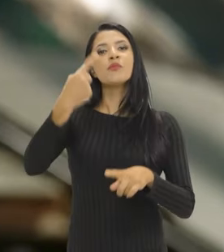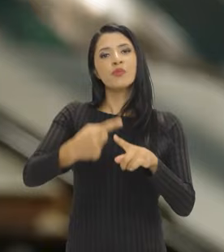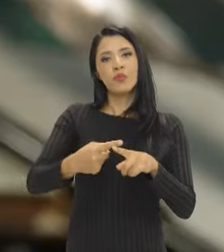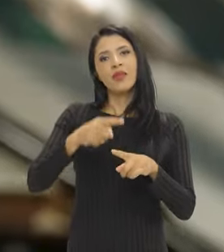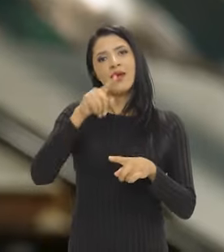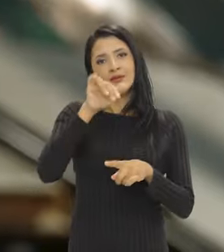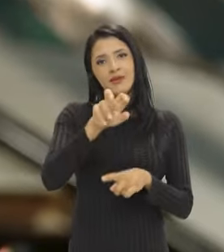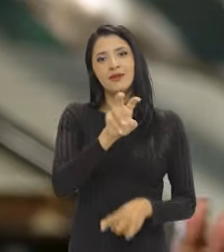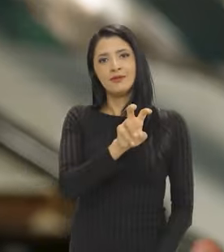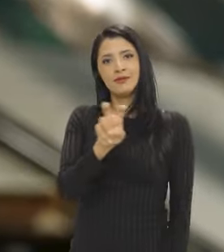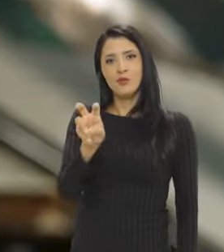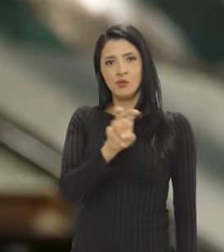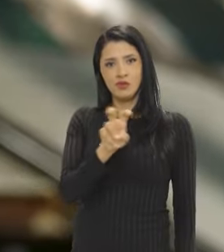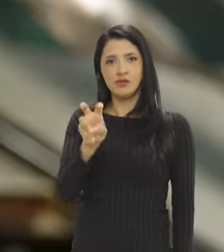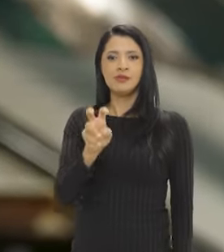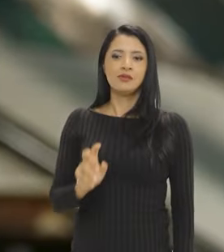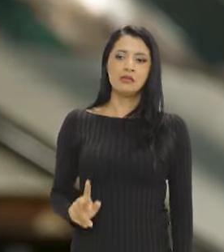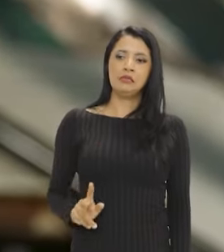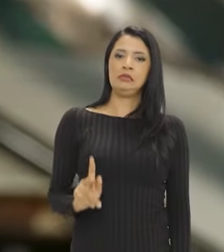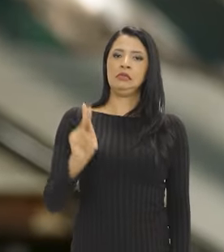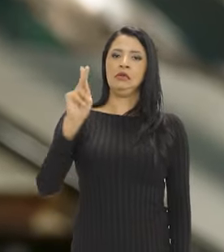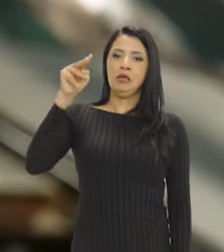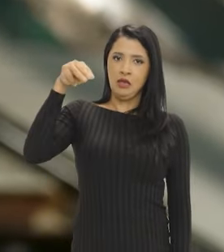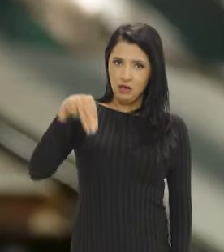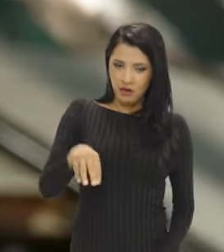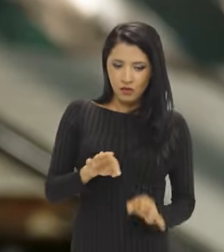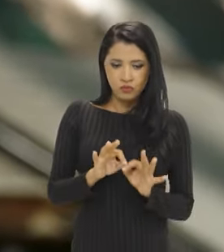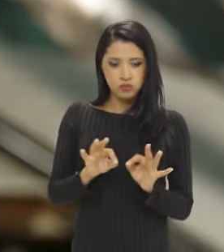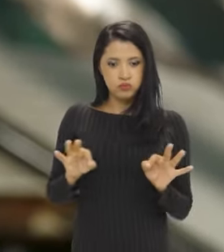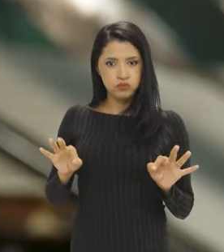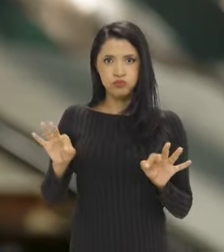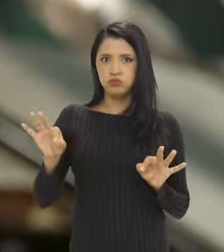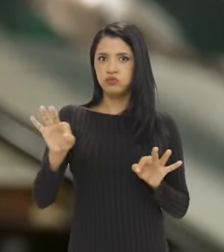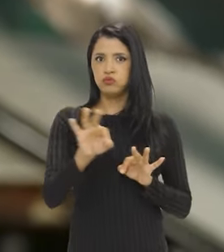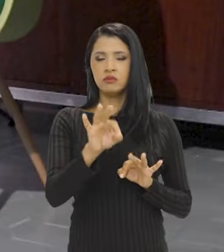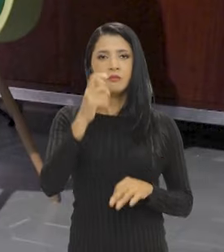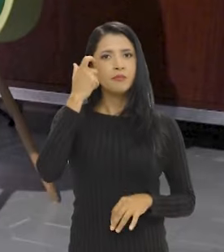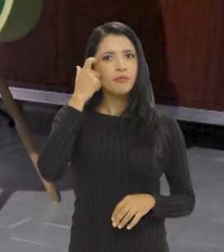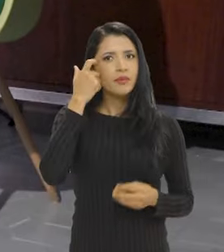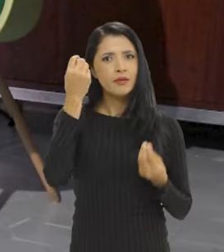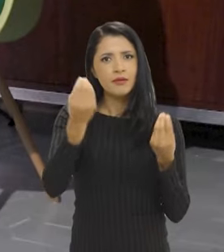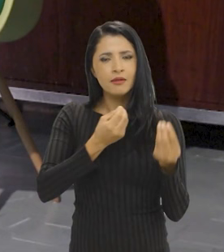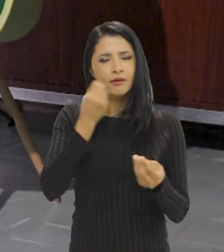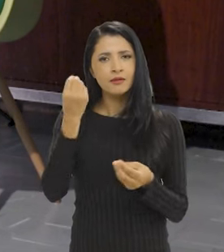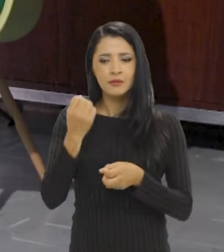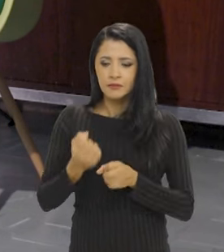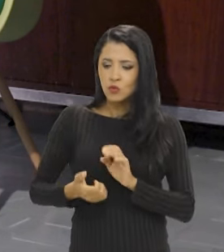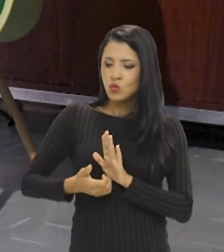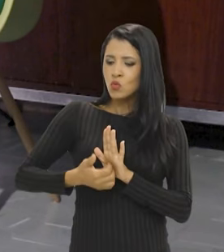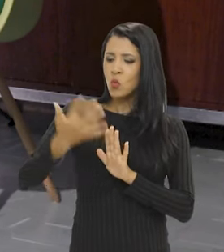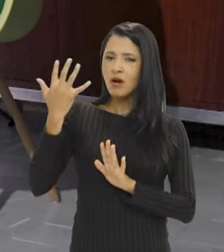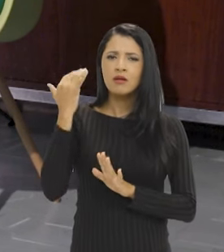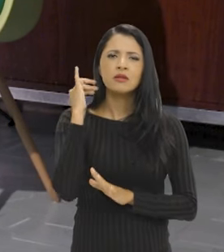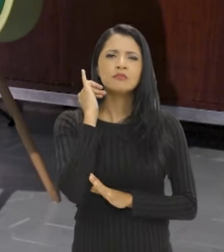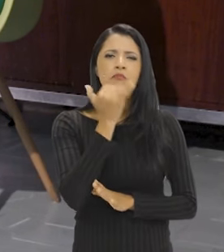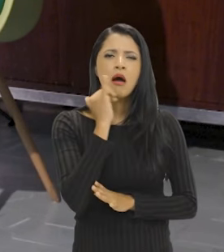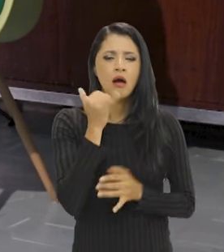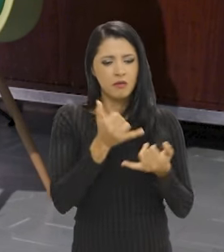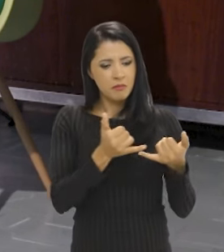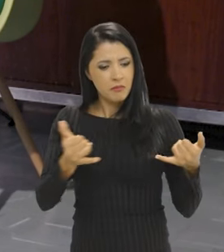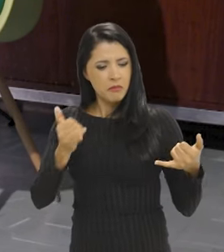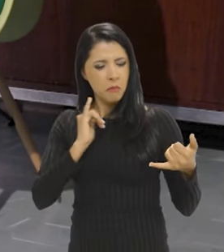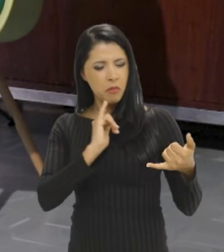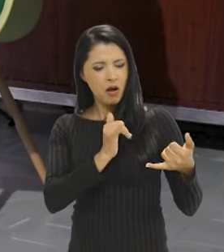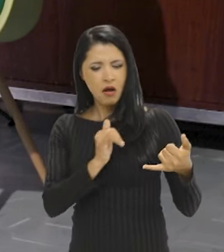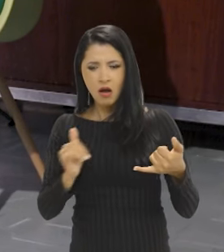Porque se são 55 mil metros lineares, imagina a quantidade de histórias